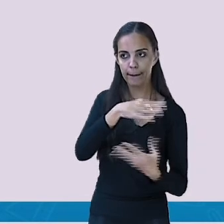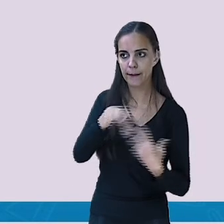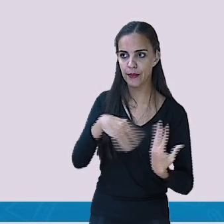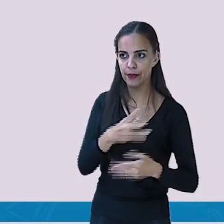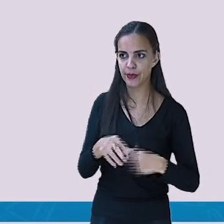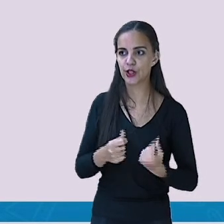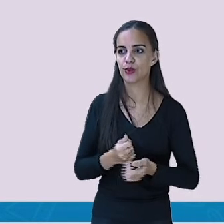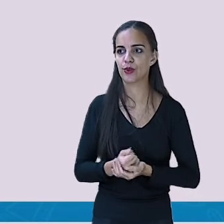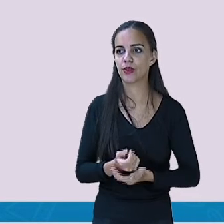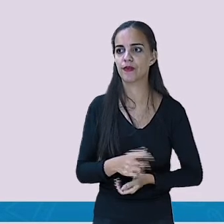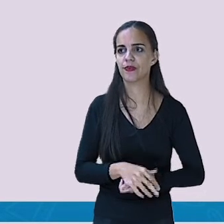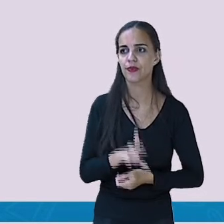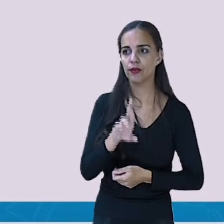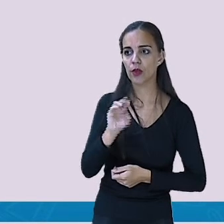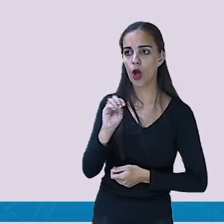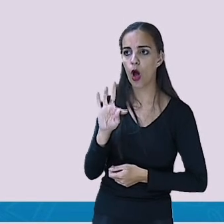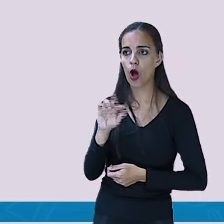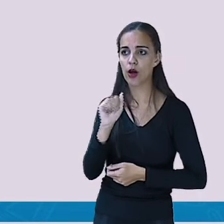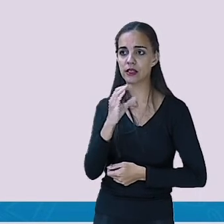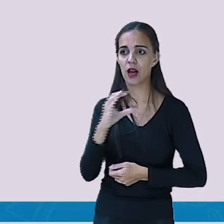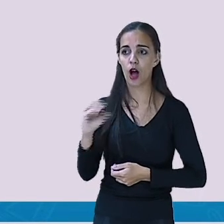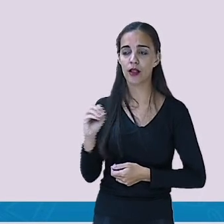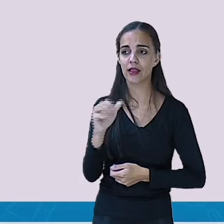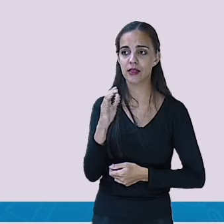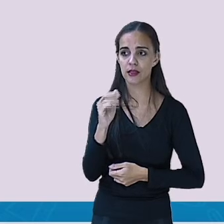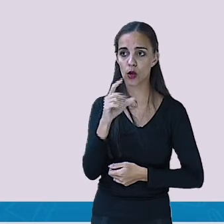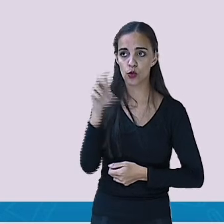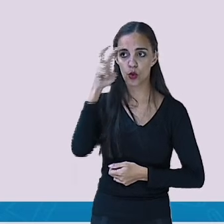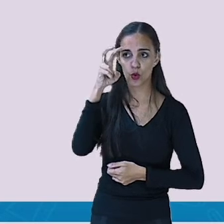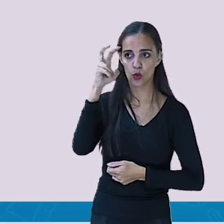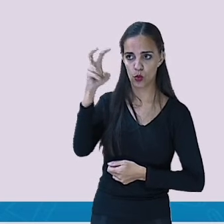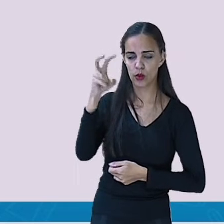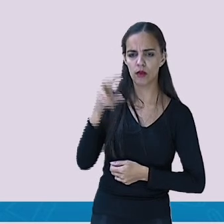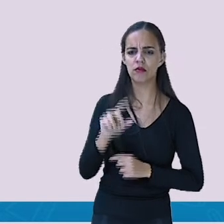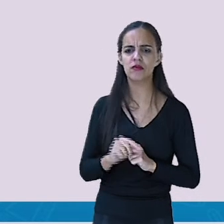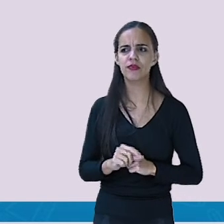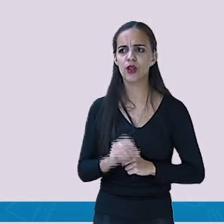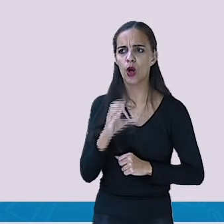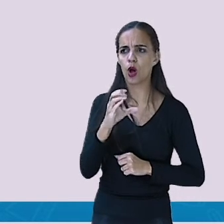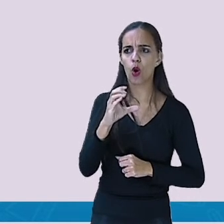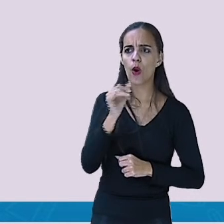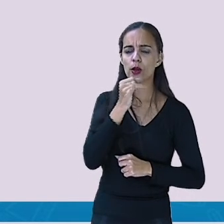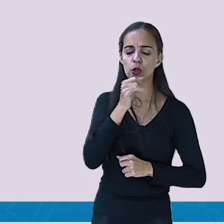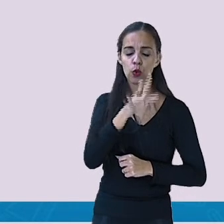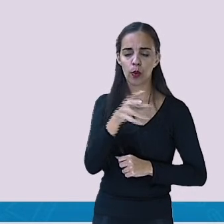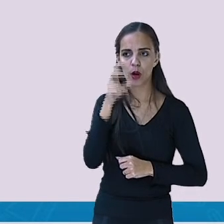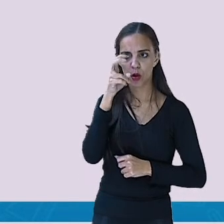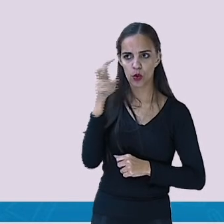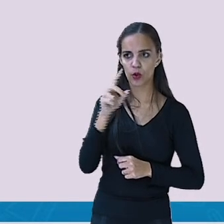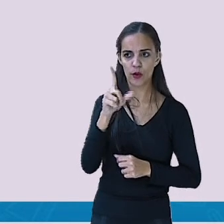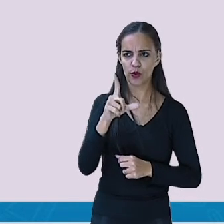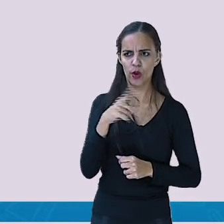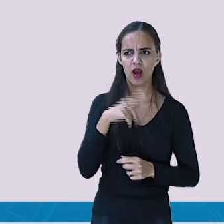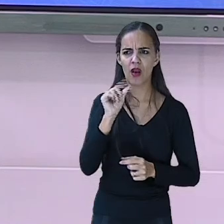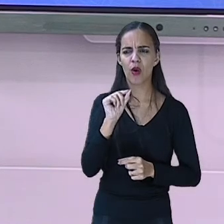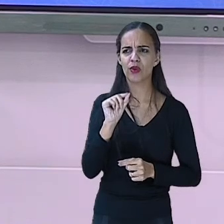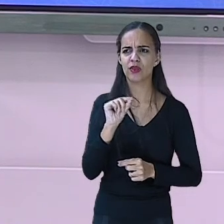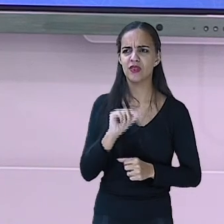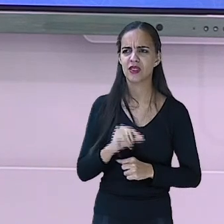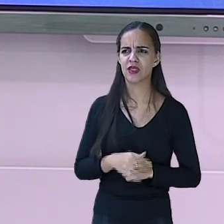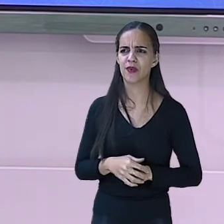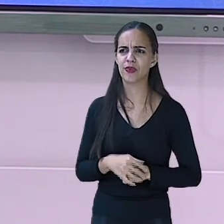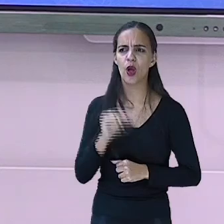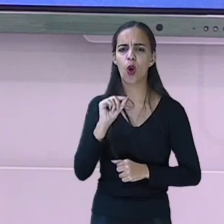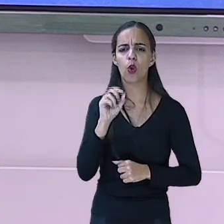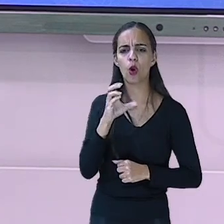A aração. Eu preciso fazer rotação de cultura. O que é rotação de cultura? Lembra dos